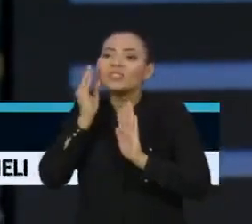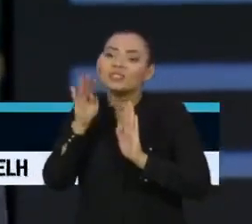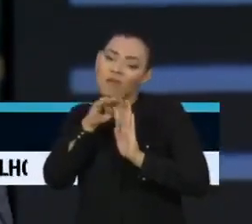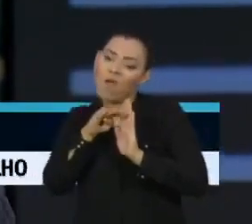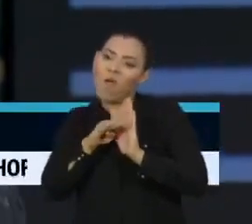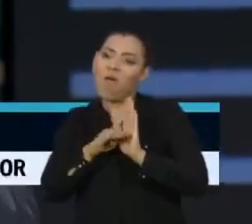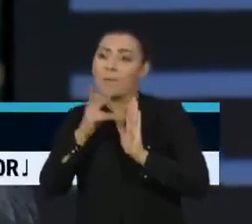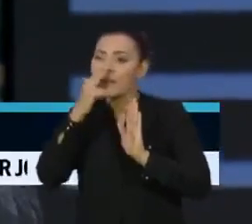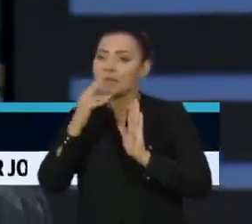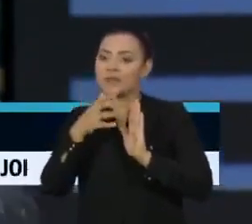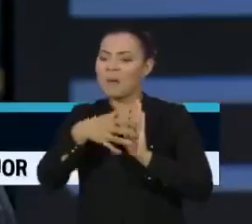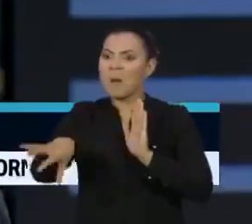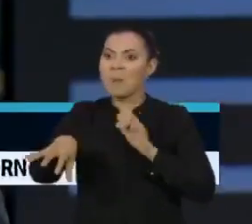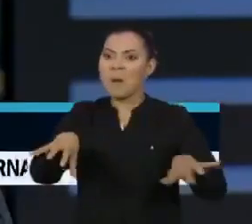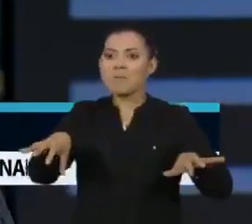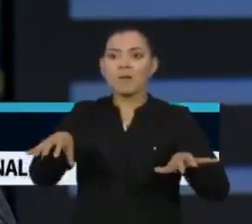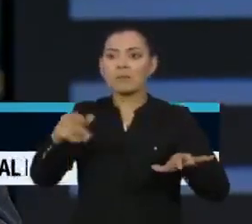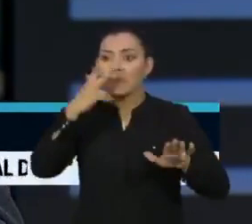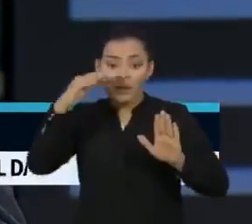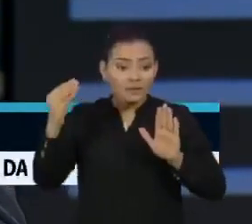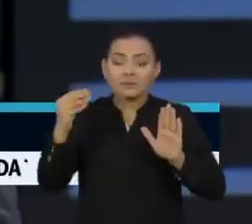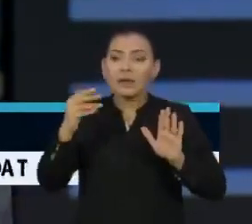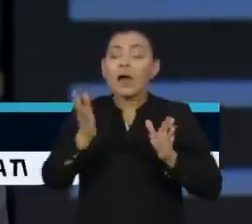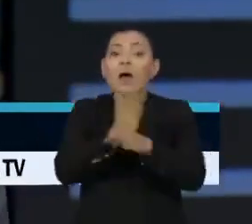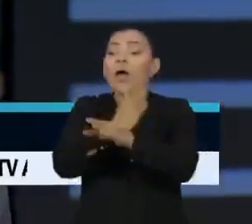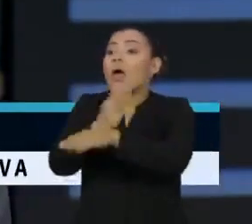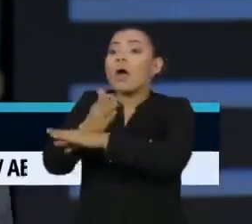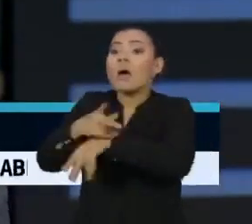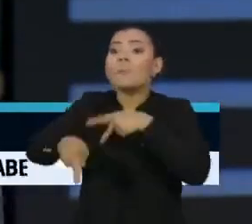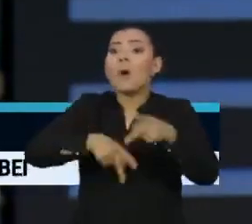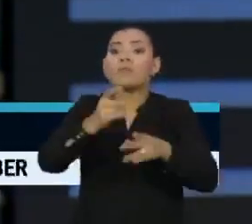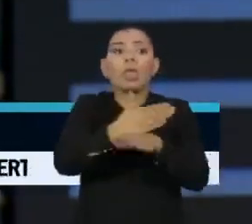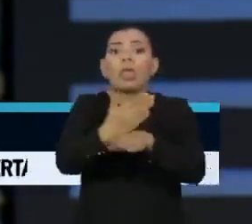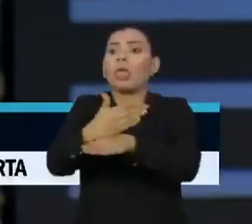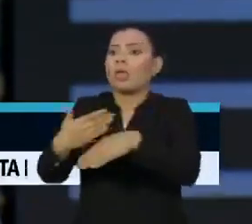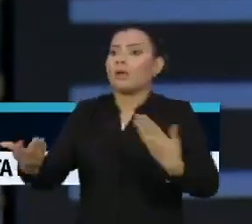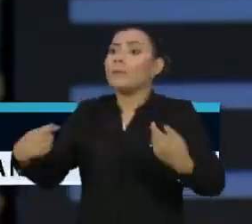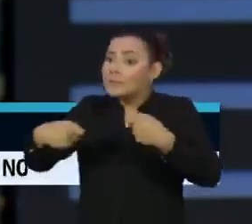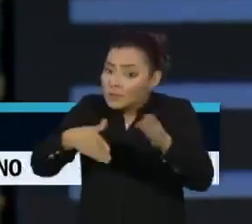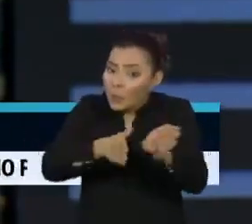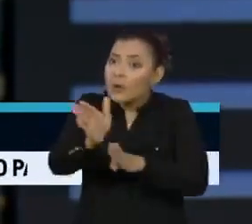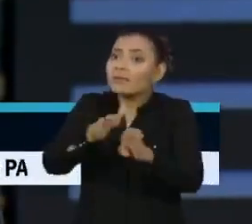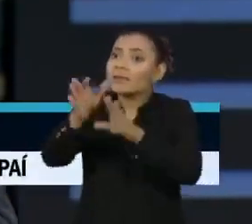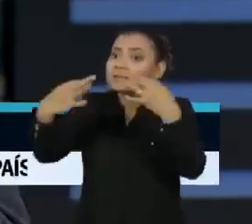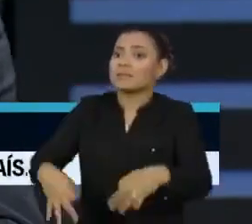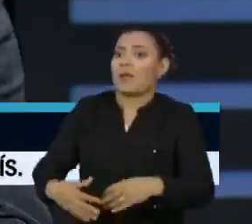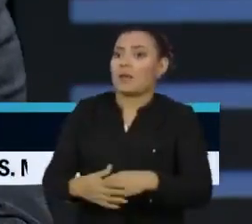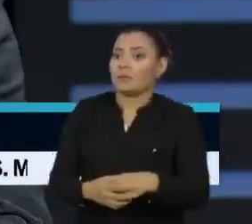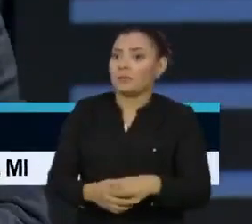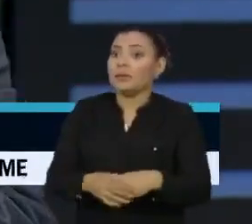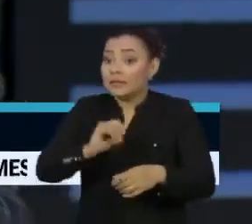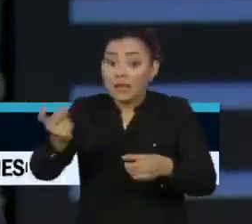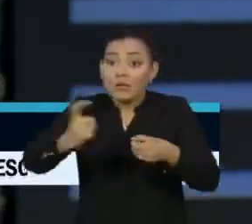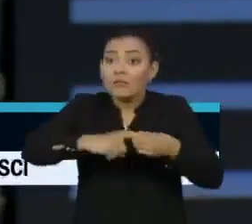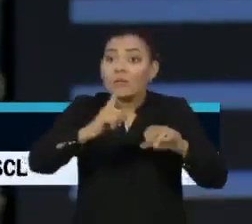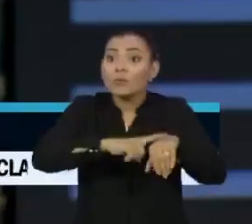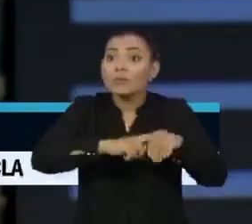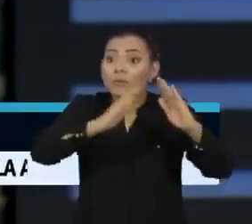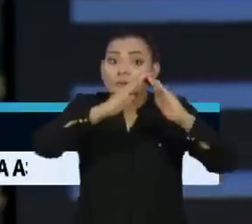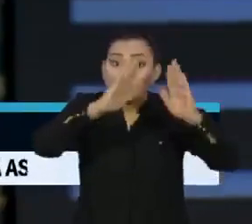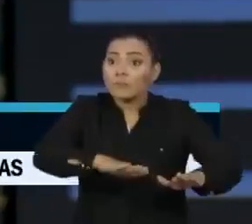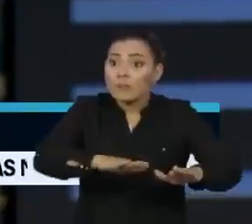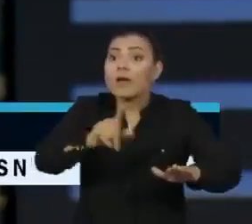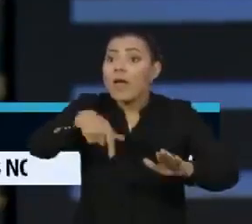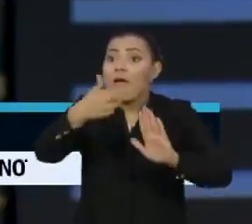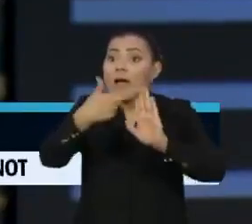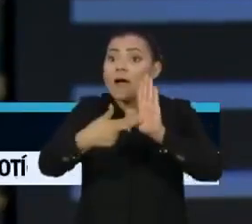de divisão desorienta população que a população precisa ser orientada você tem um toque de recolher a uma